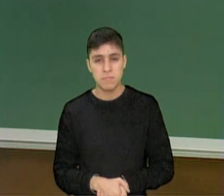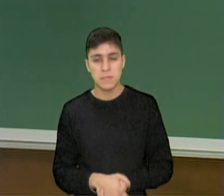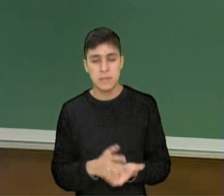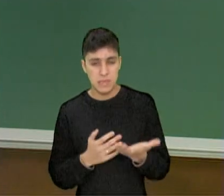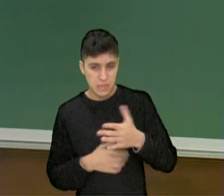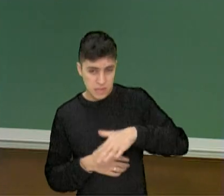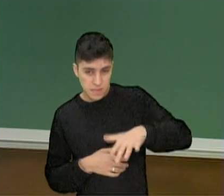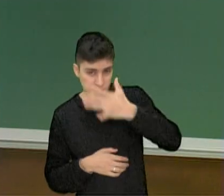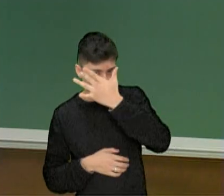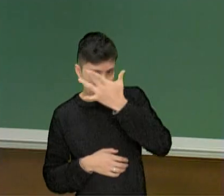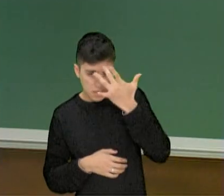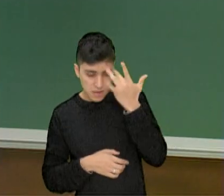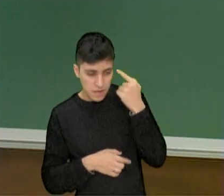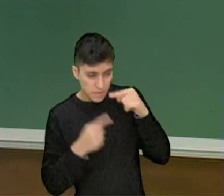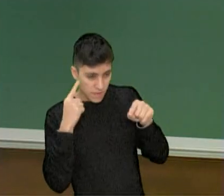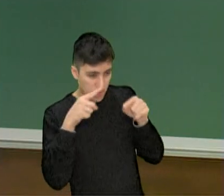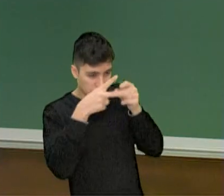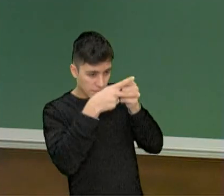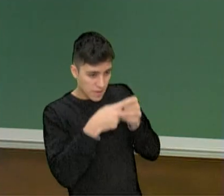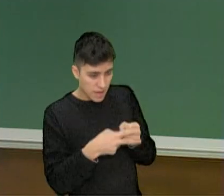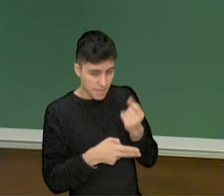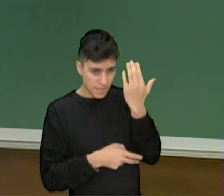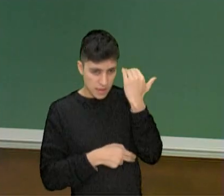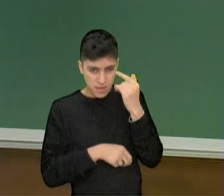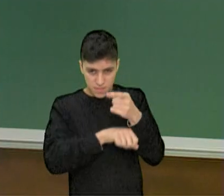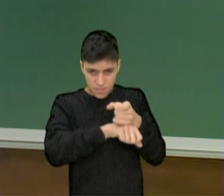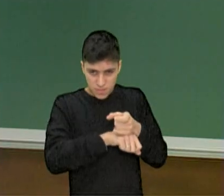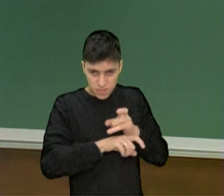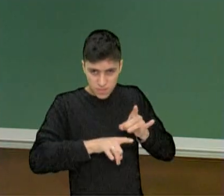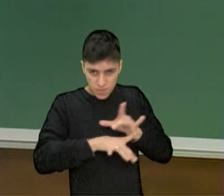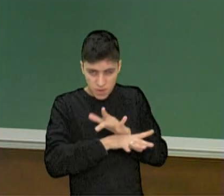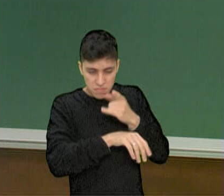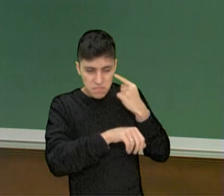E aí, pessoal, encontraram os verbos que estão no passado? Vamos a eles?